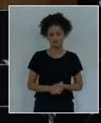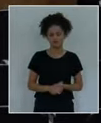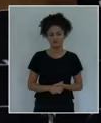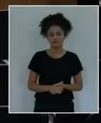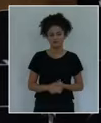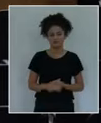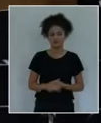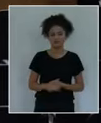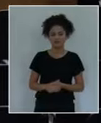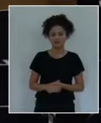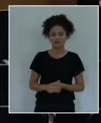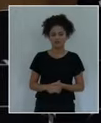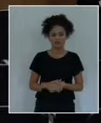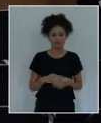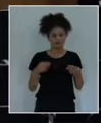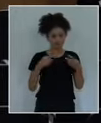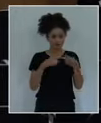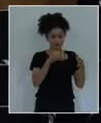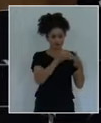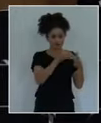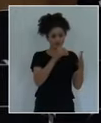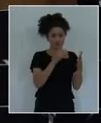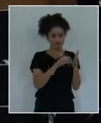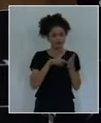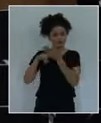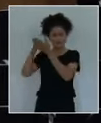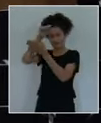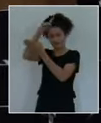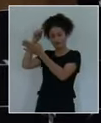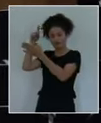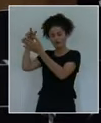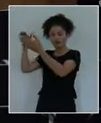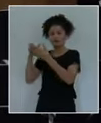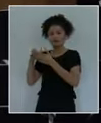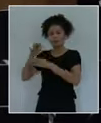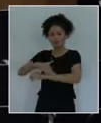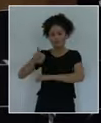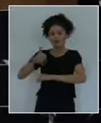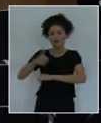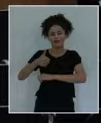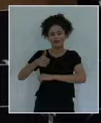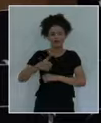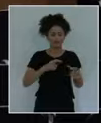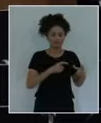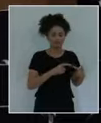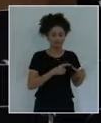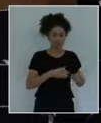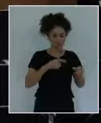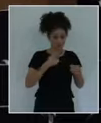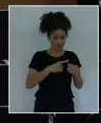Na rua João 7. B. Solicita ao executivo determinar melhorias para o bairro Cidade Nova,